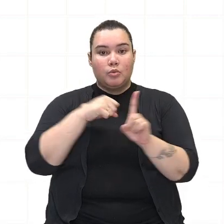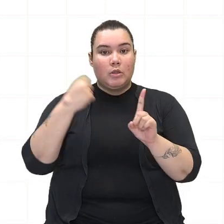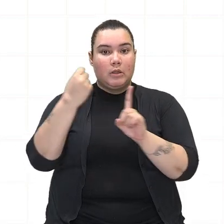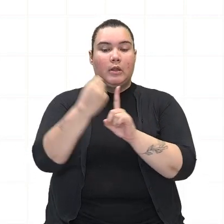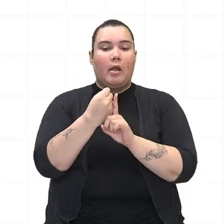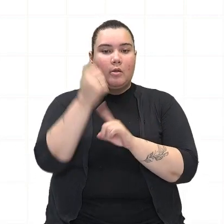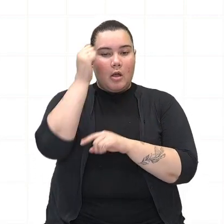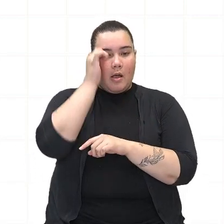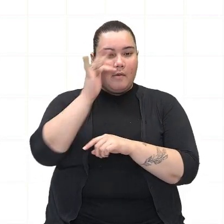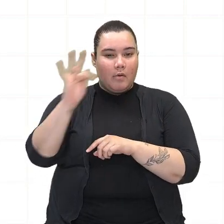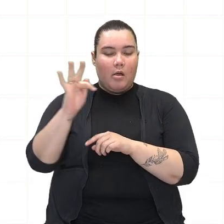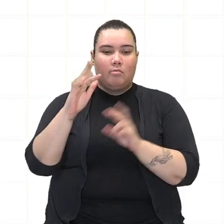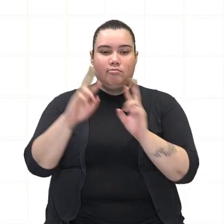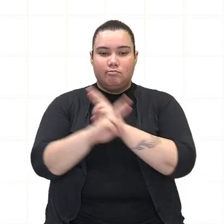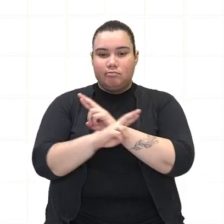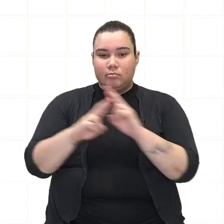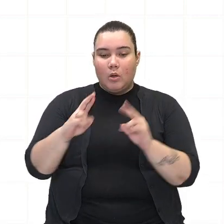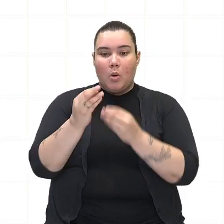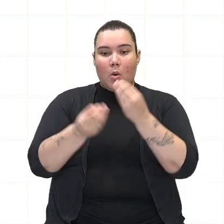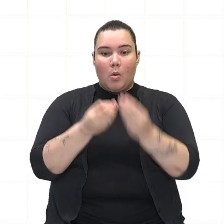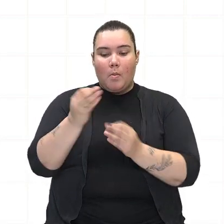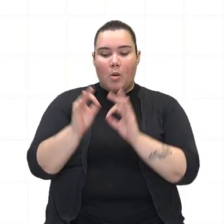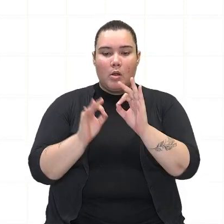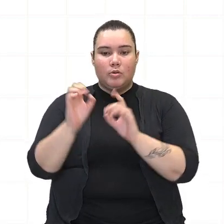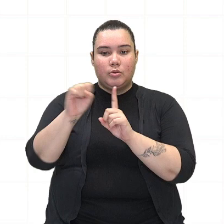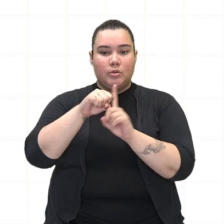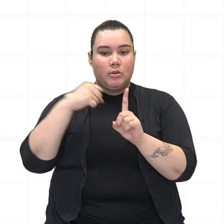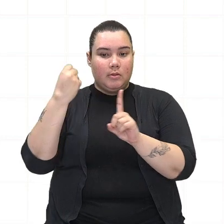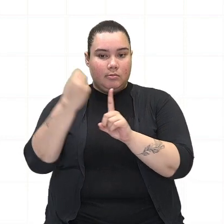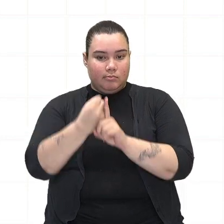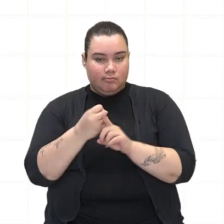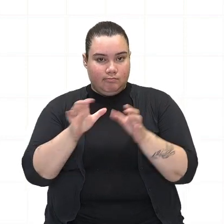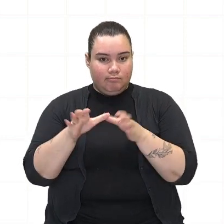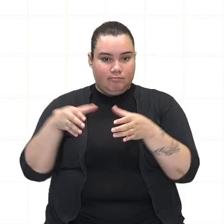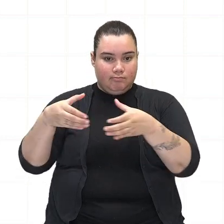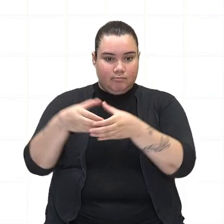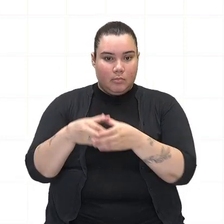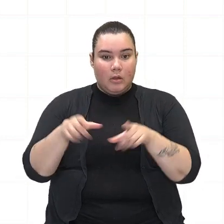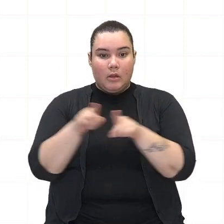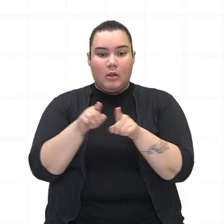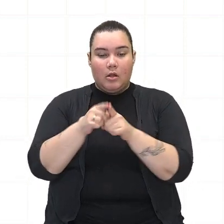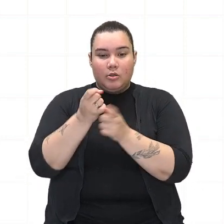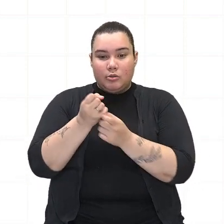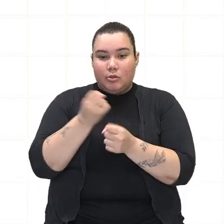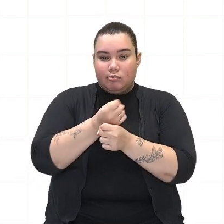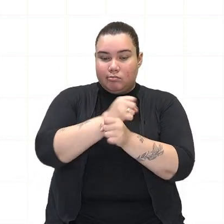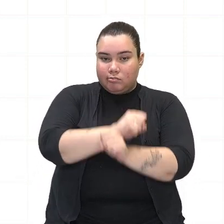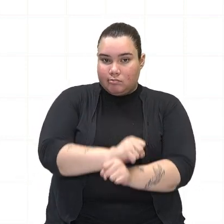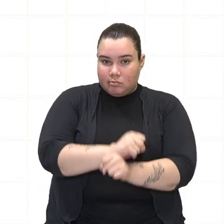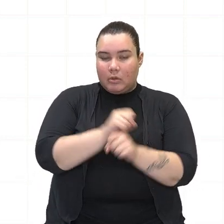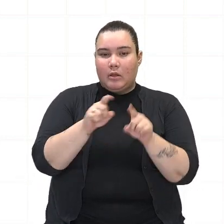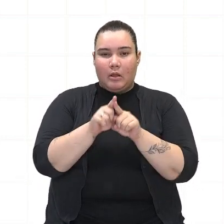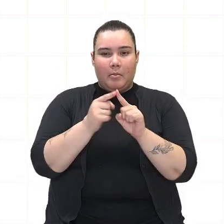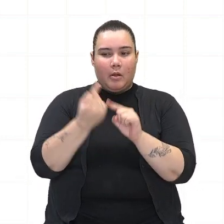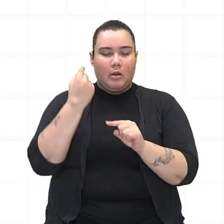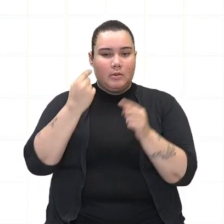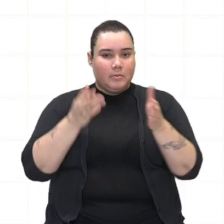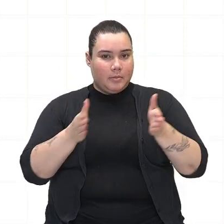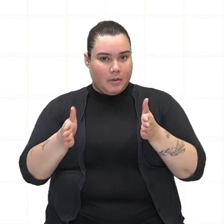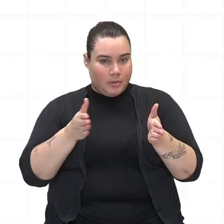das sociedades africanas, as formas de organização das sociedades ameríndias, a escravidão moderna e o tráfico